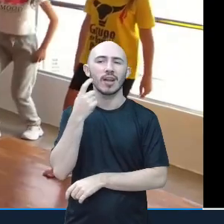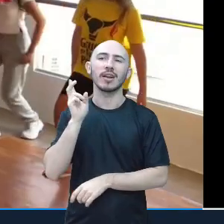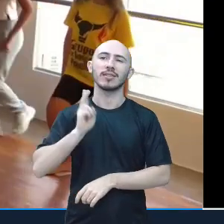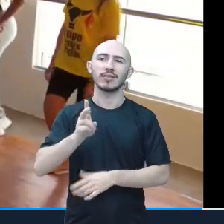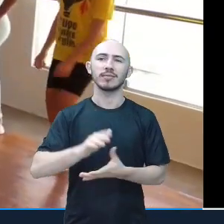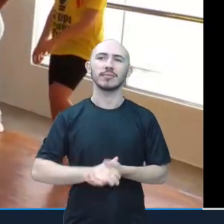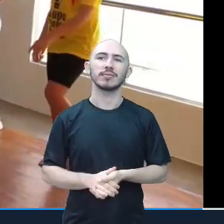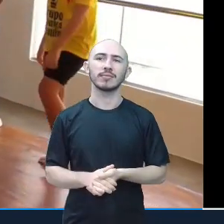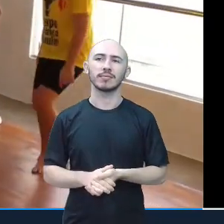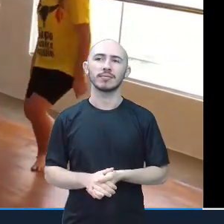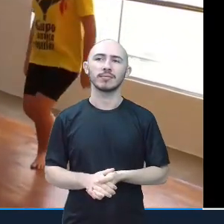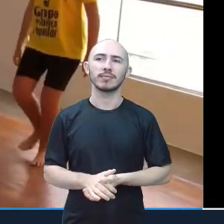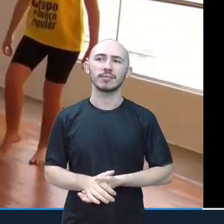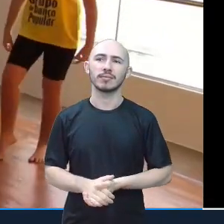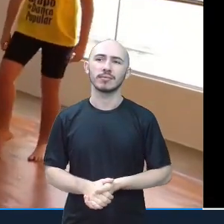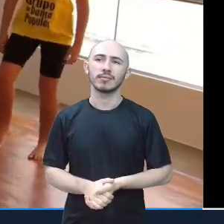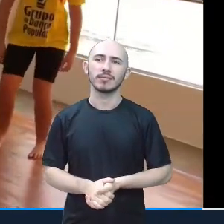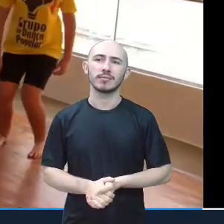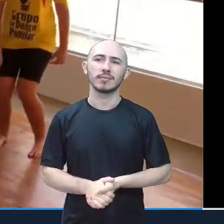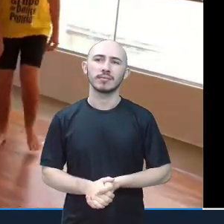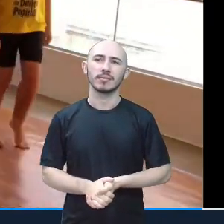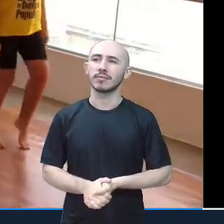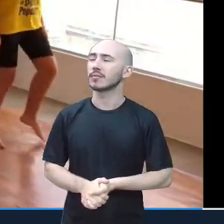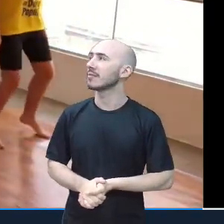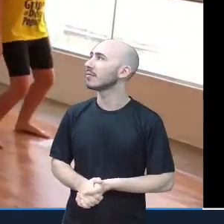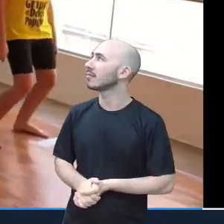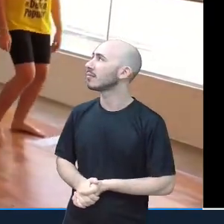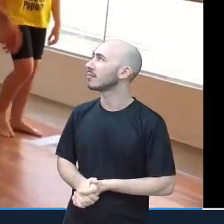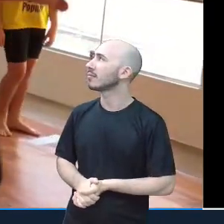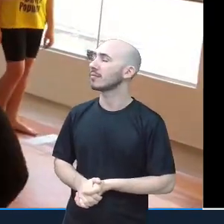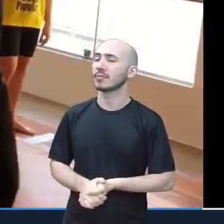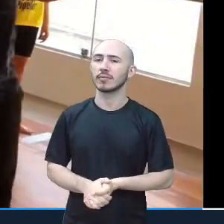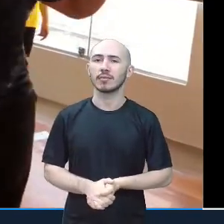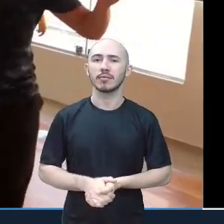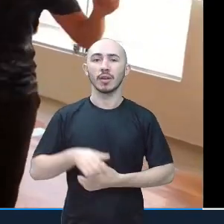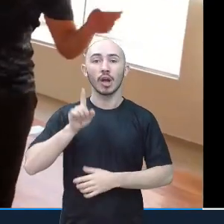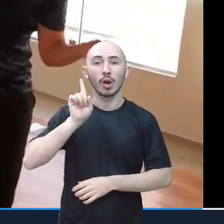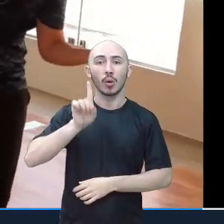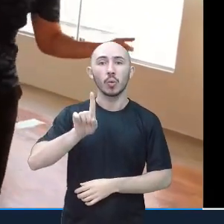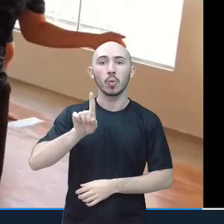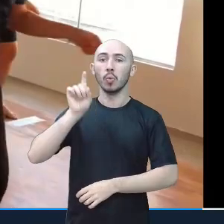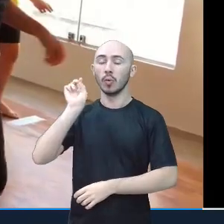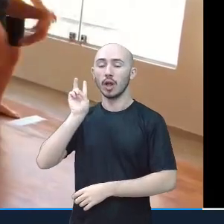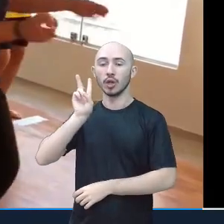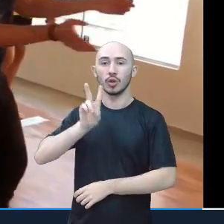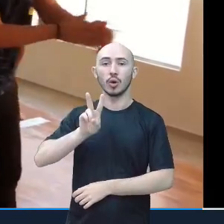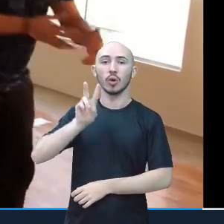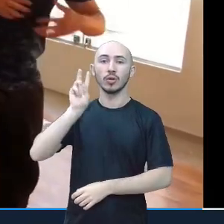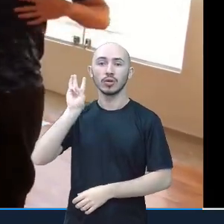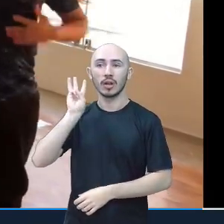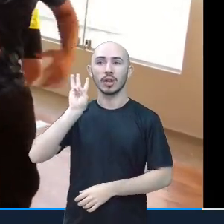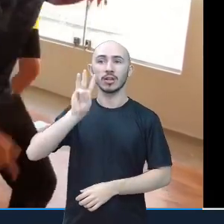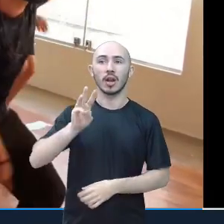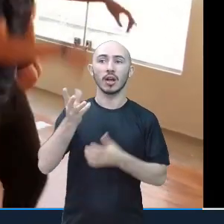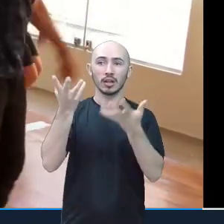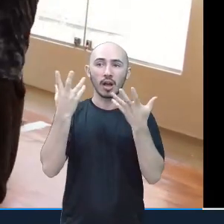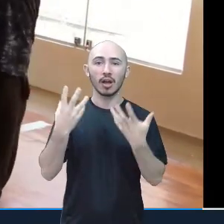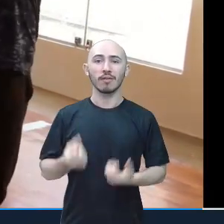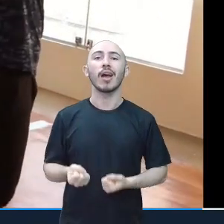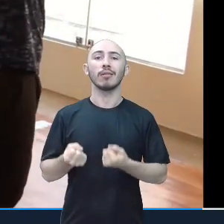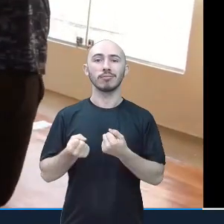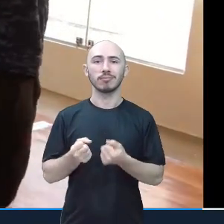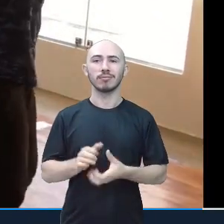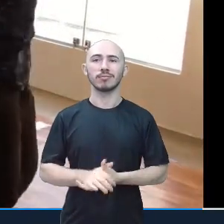2 e 3 e 4, lugar, e vem, e foi, tchá, tchá,